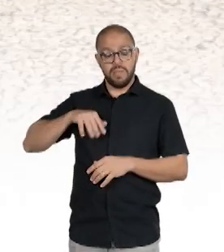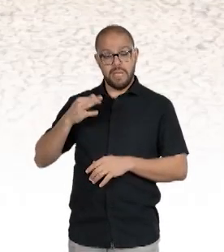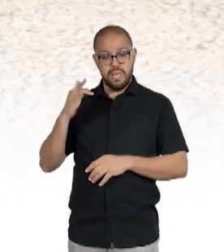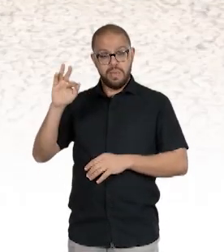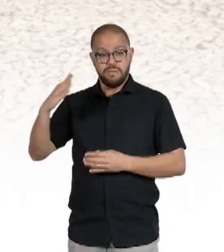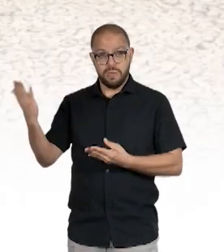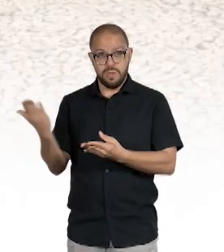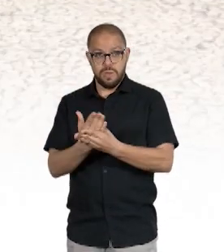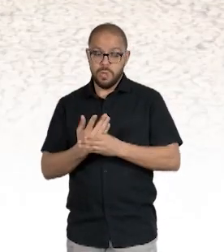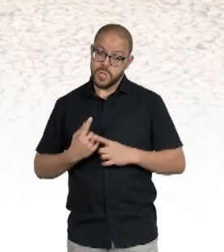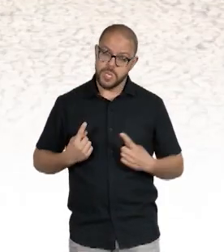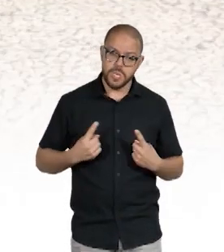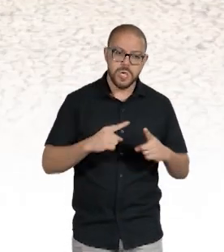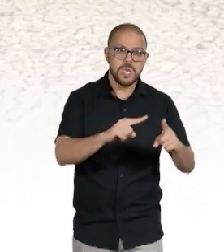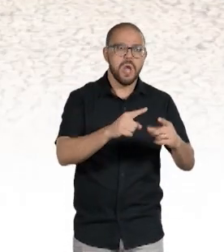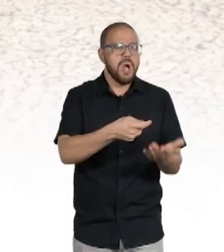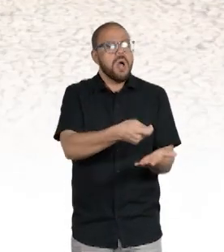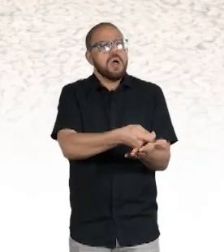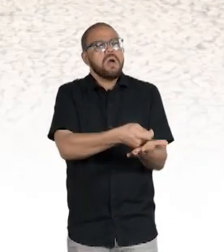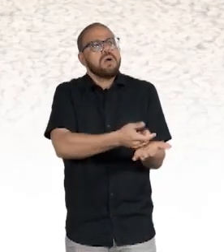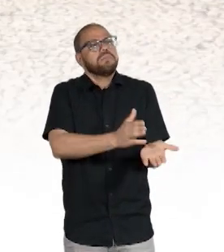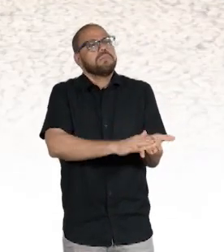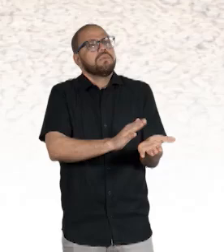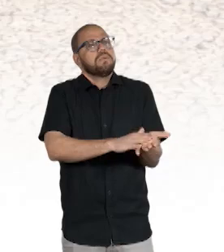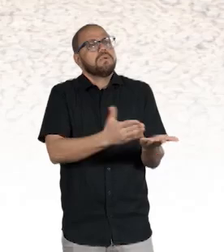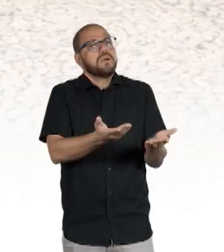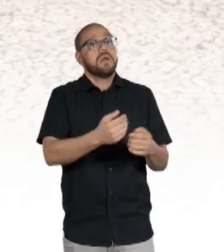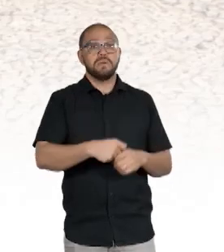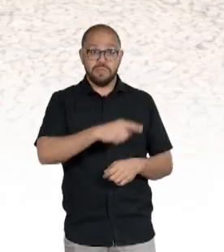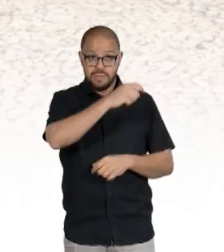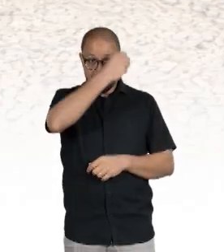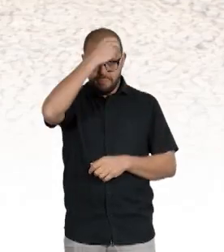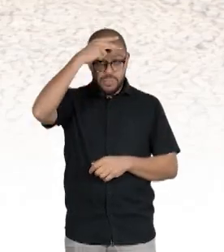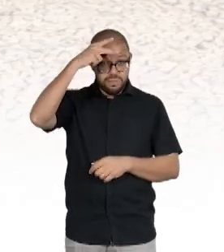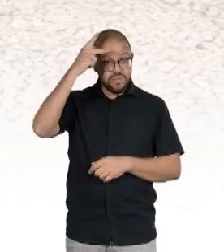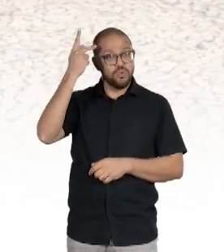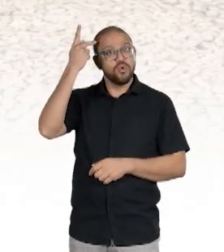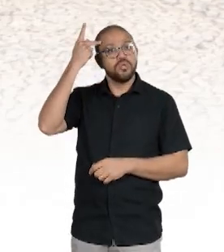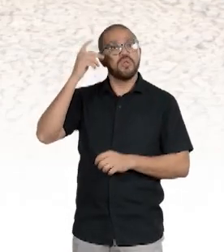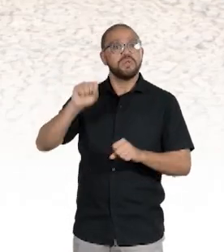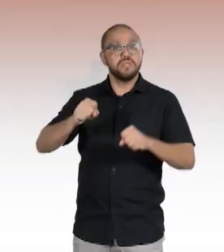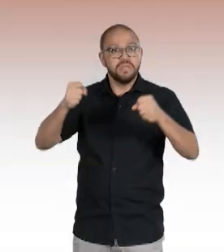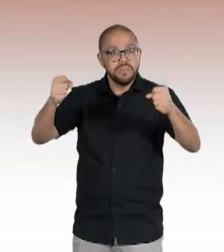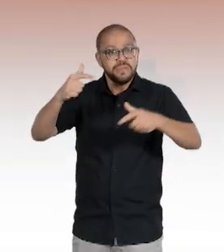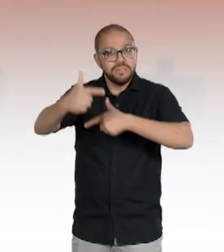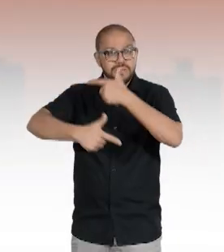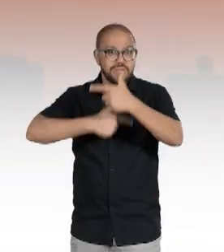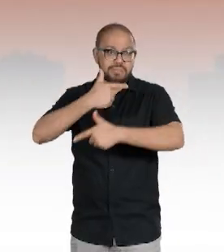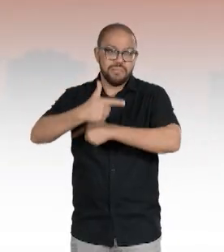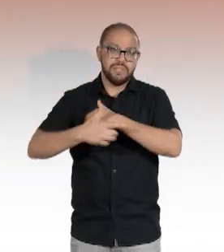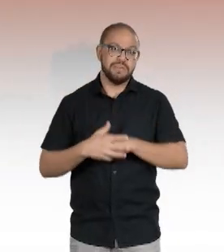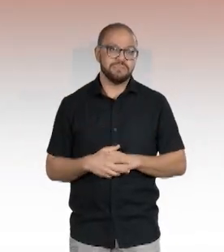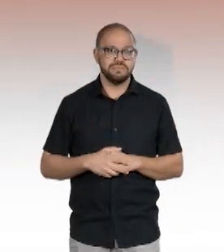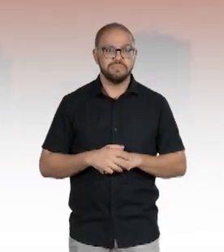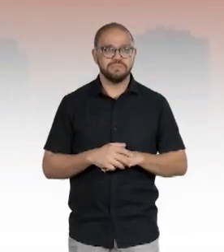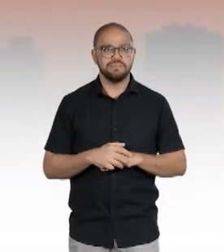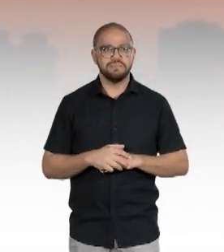movida pelo MPF, que cobrou a Prefeitura de São Paulo para resolver o problema.